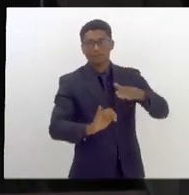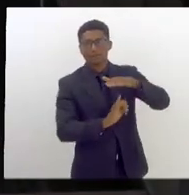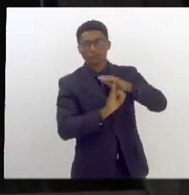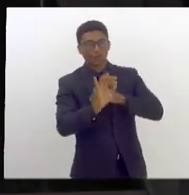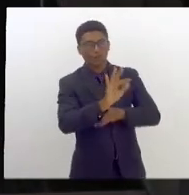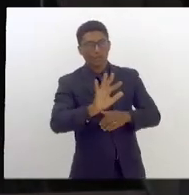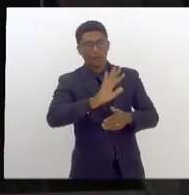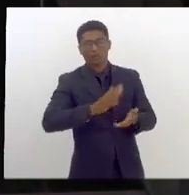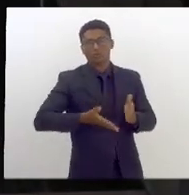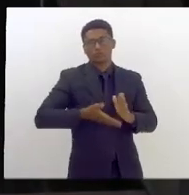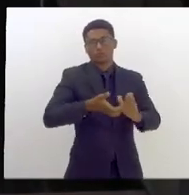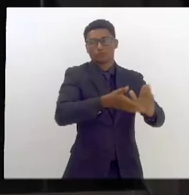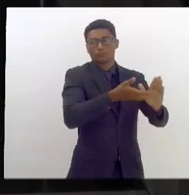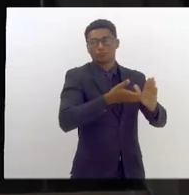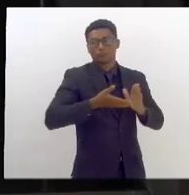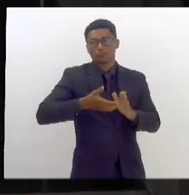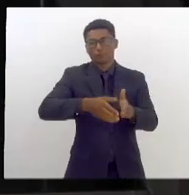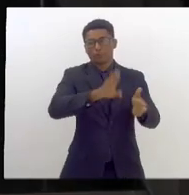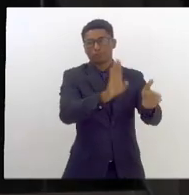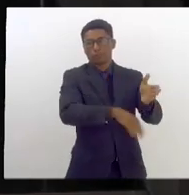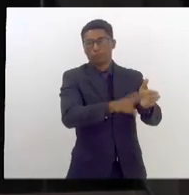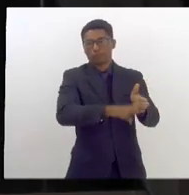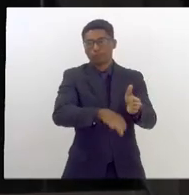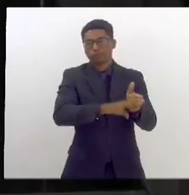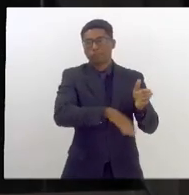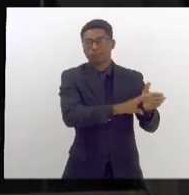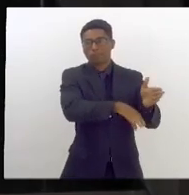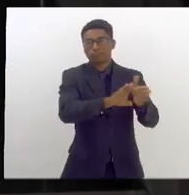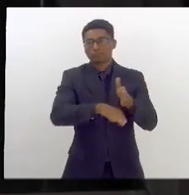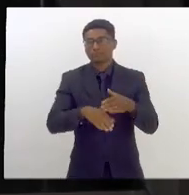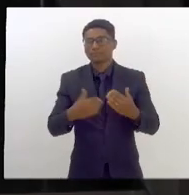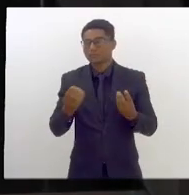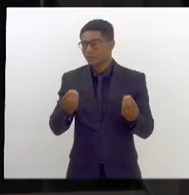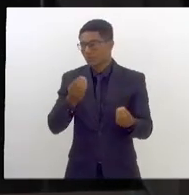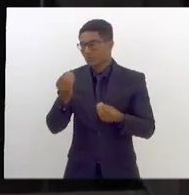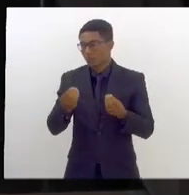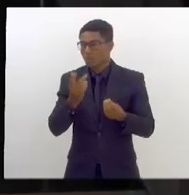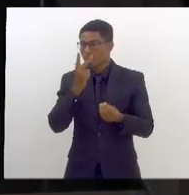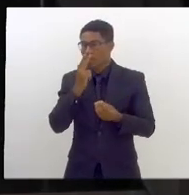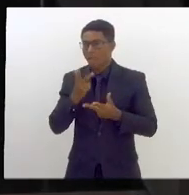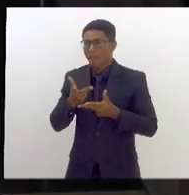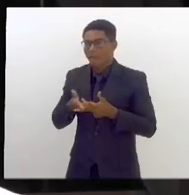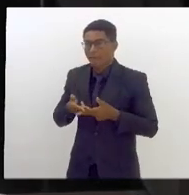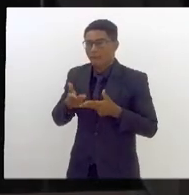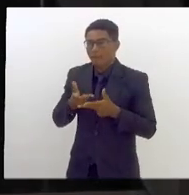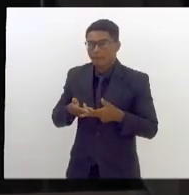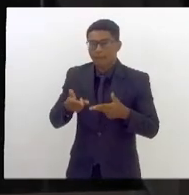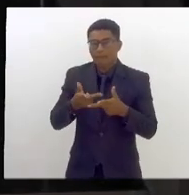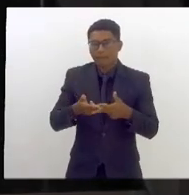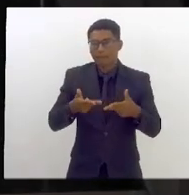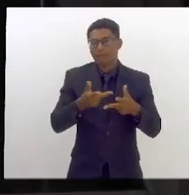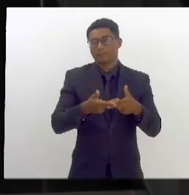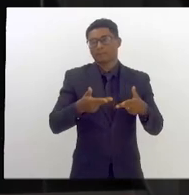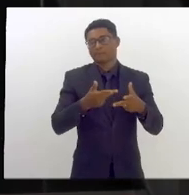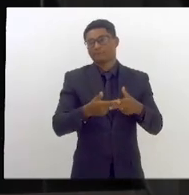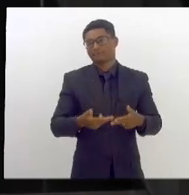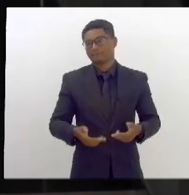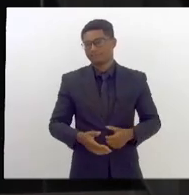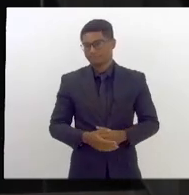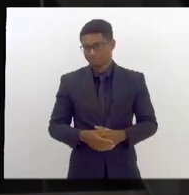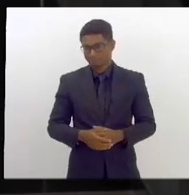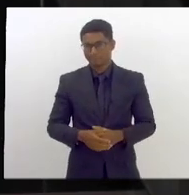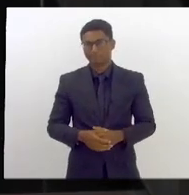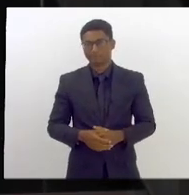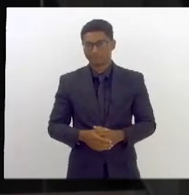federais ou seja sorrateiramente ou como eu gosto de dizer a sorelfa